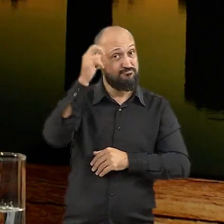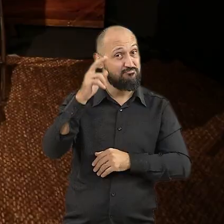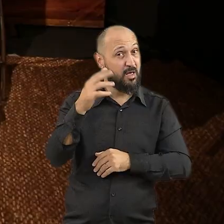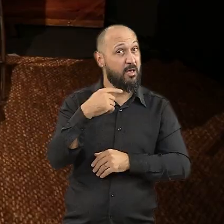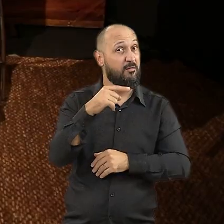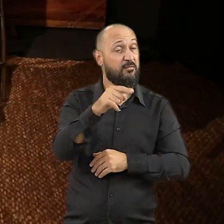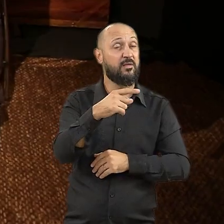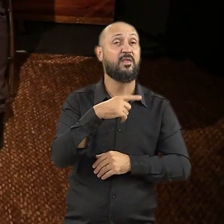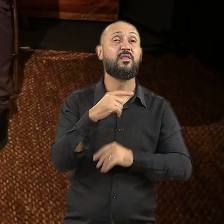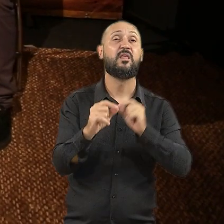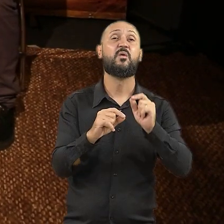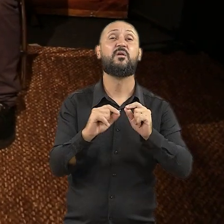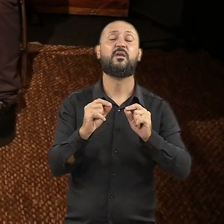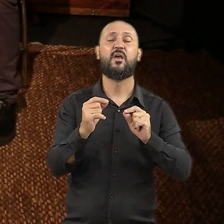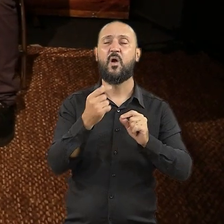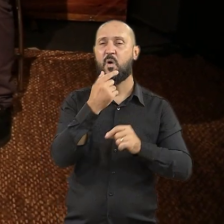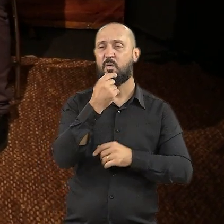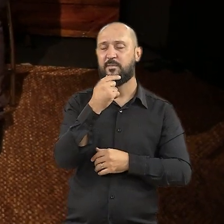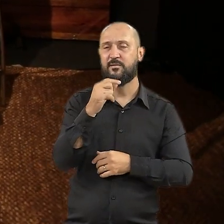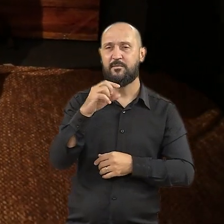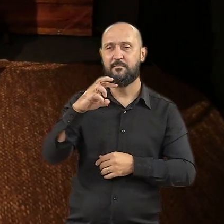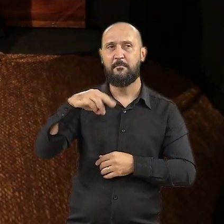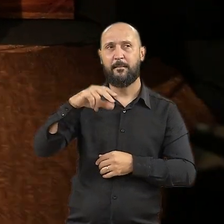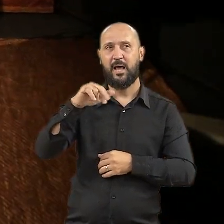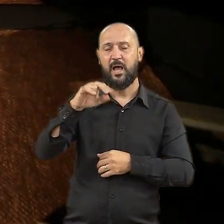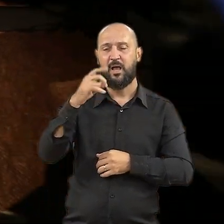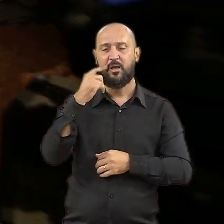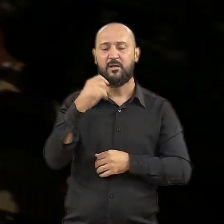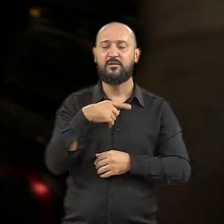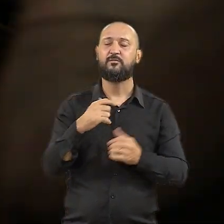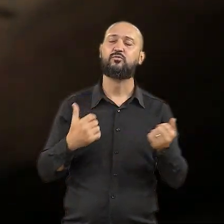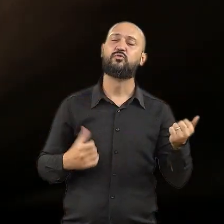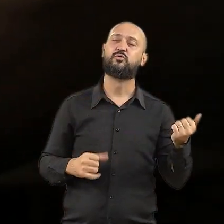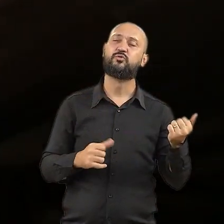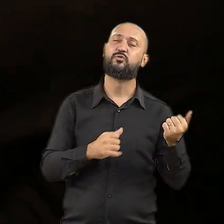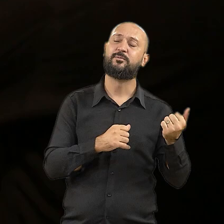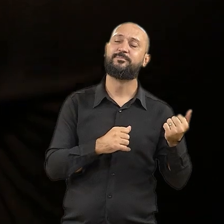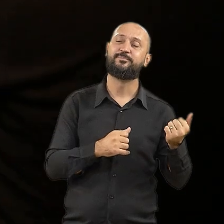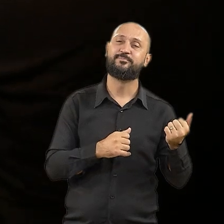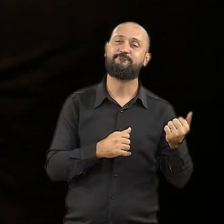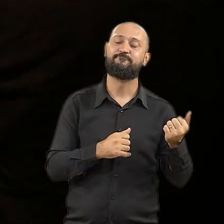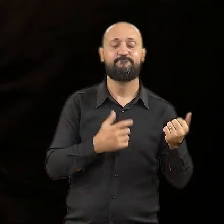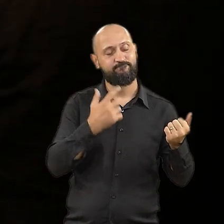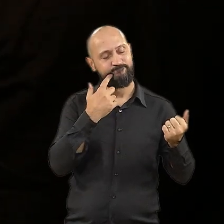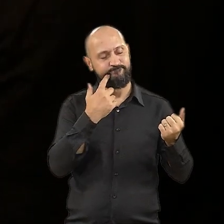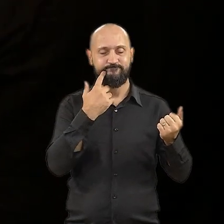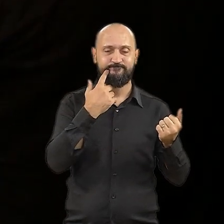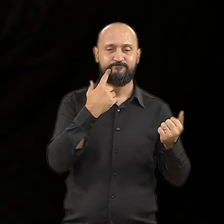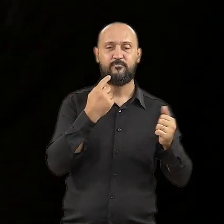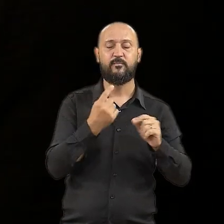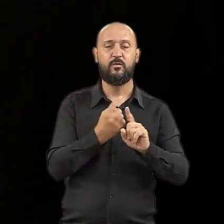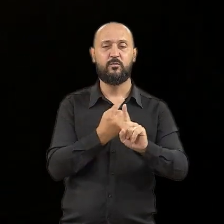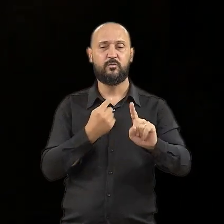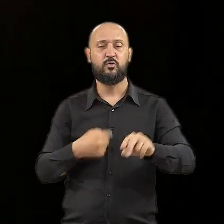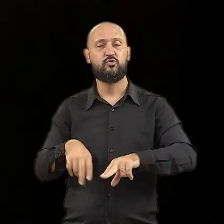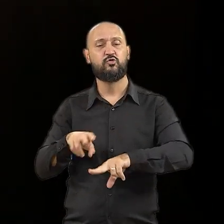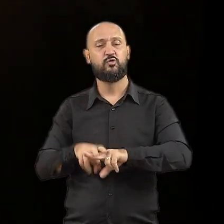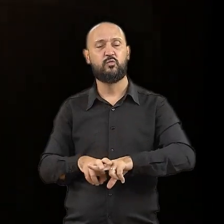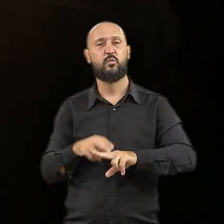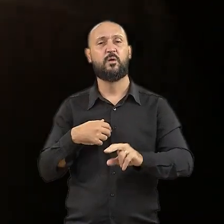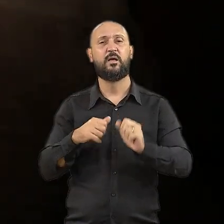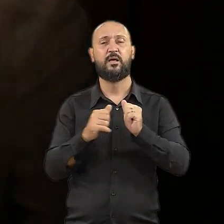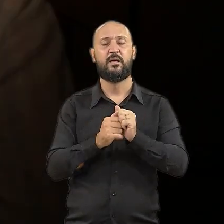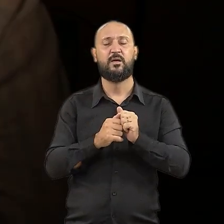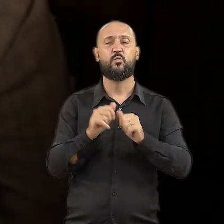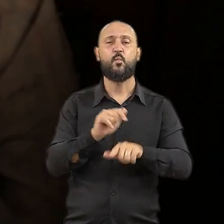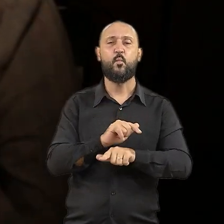genialidade. Ele conta até um fato que o Antônio Mário, eles estavam passando som, e nisso o Antônio Mário se afastou, sentou na